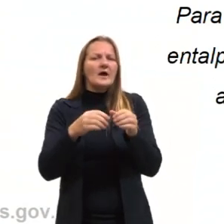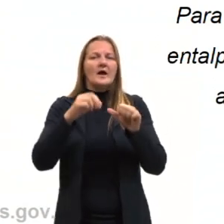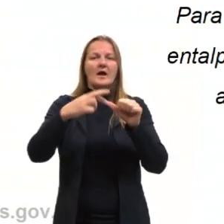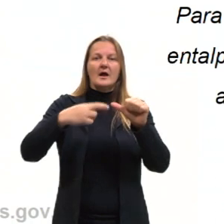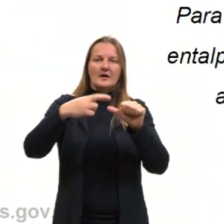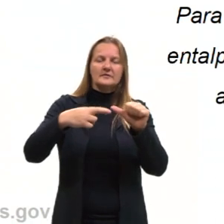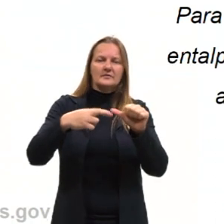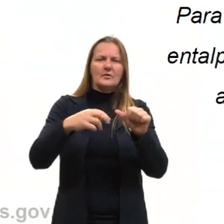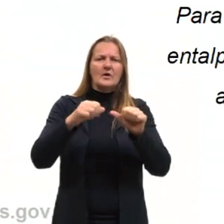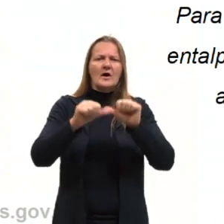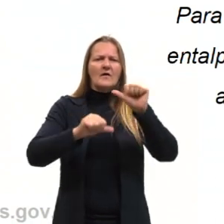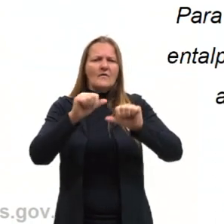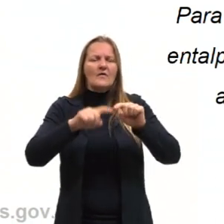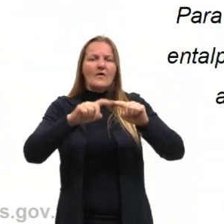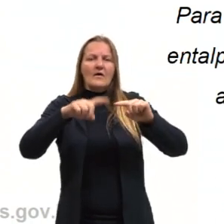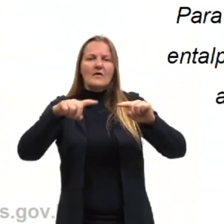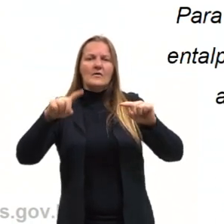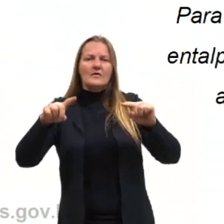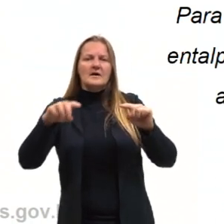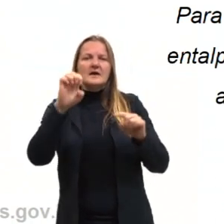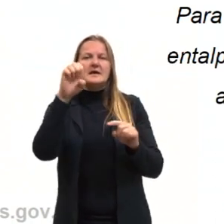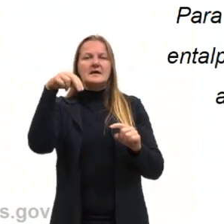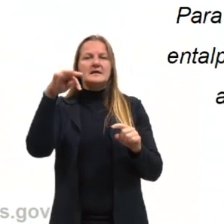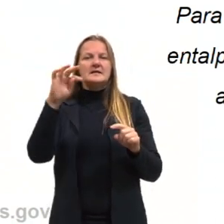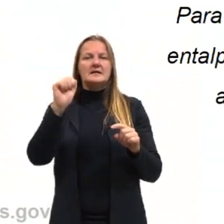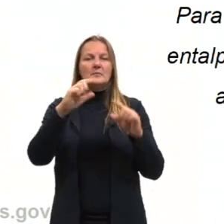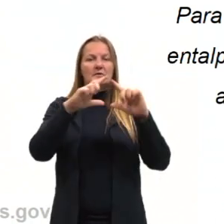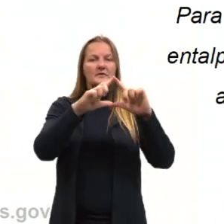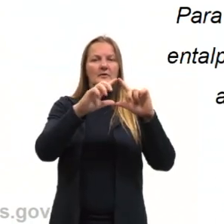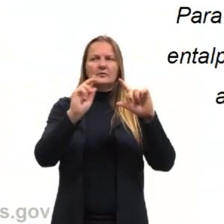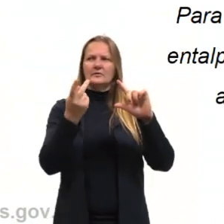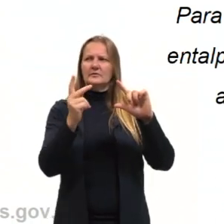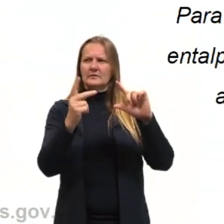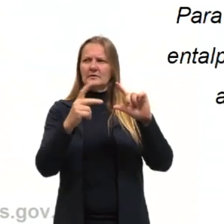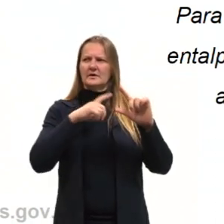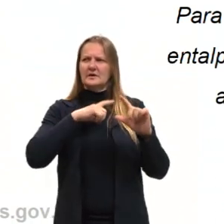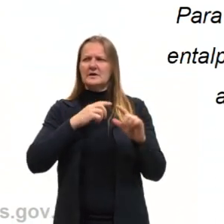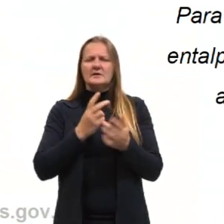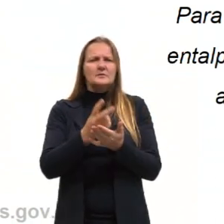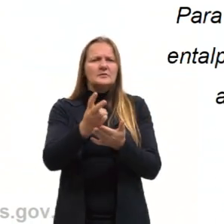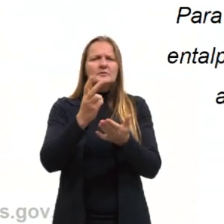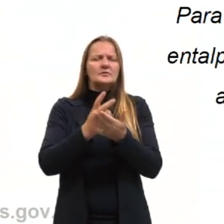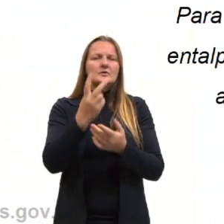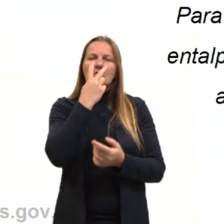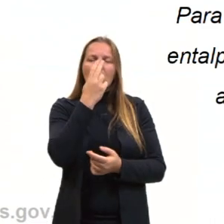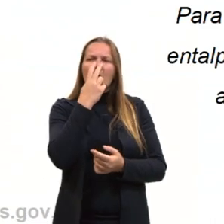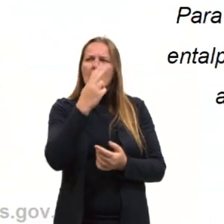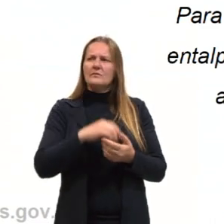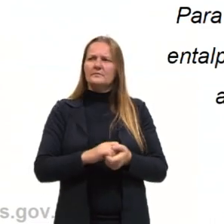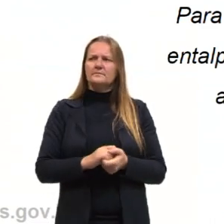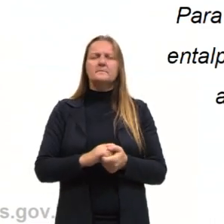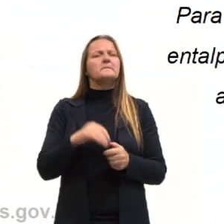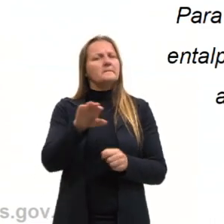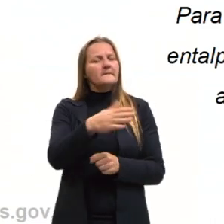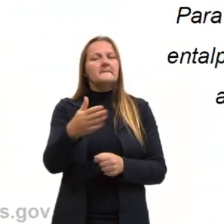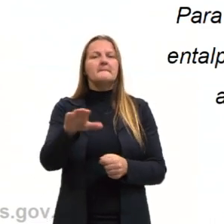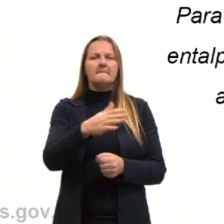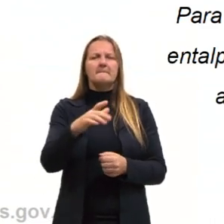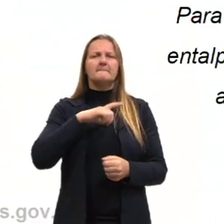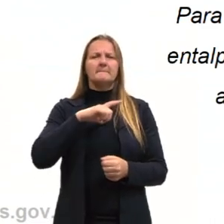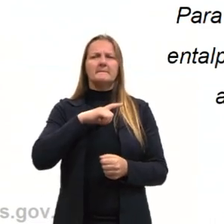a variação de entalpia que aquele delta h ele sempre a mesma seja sua